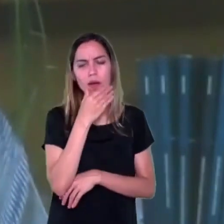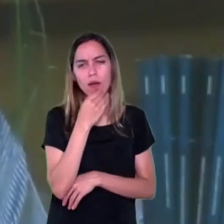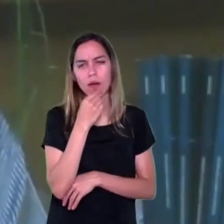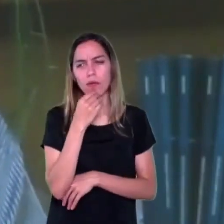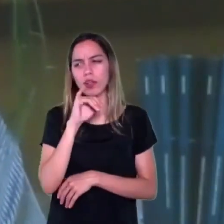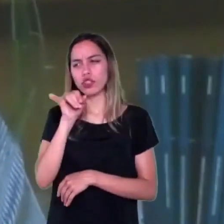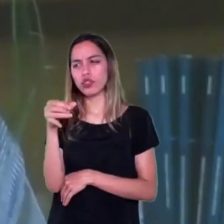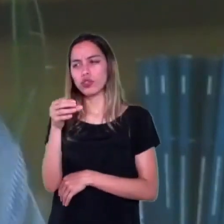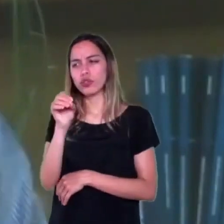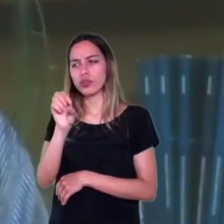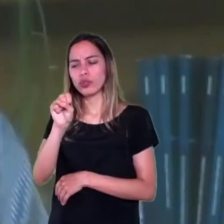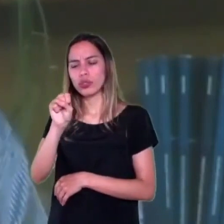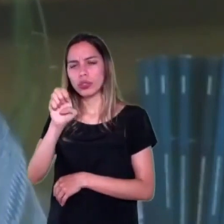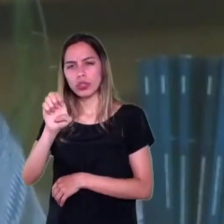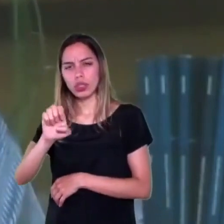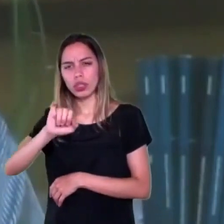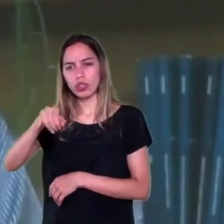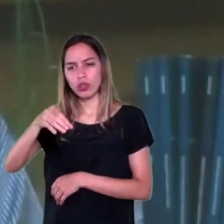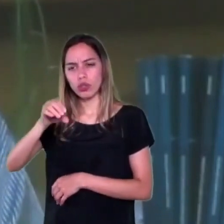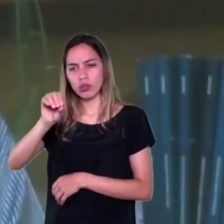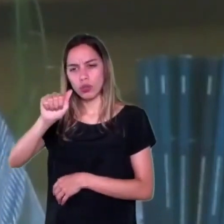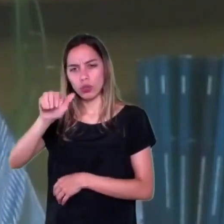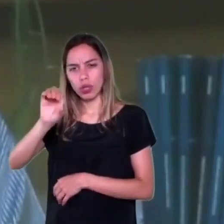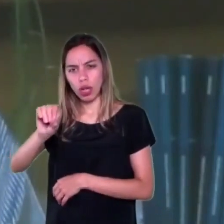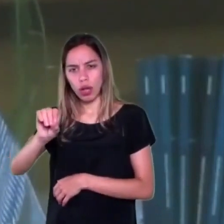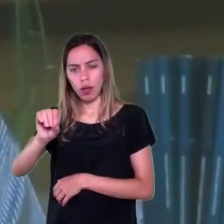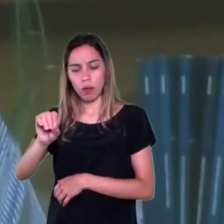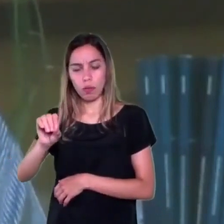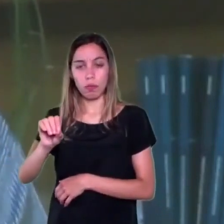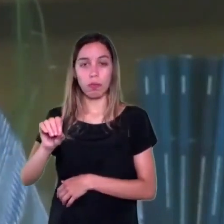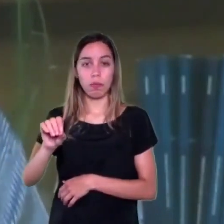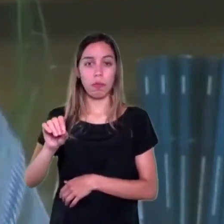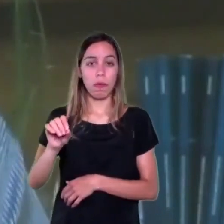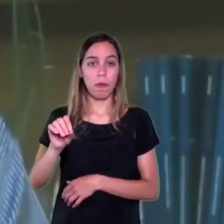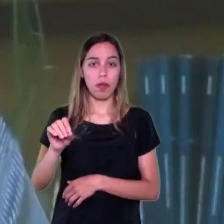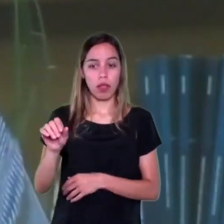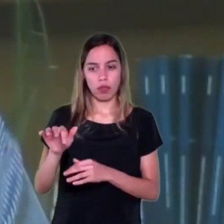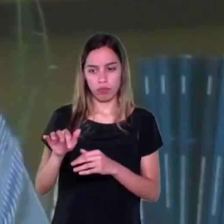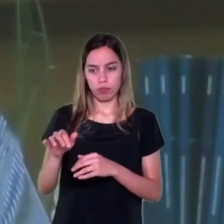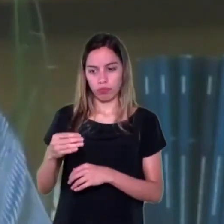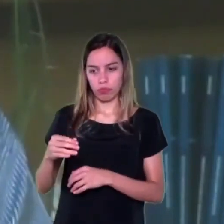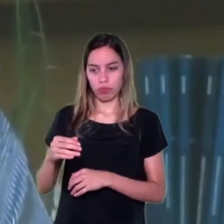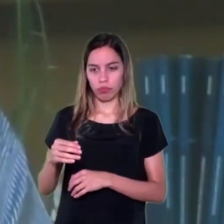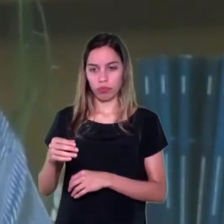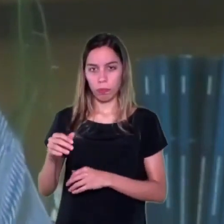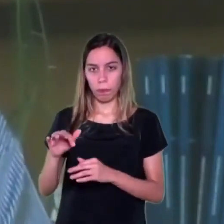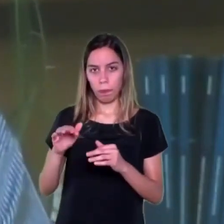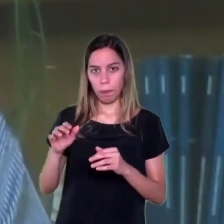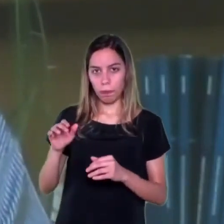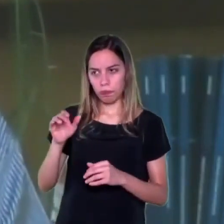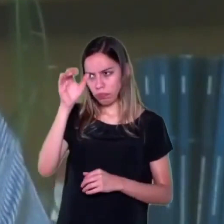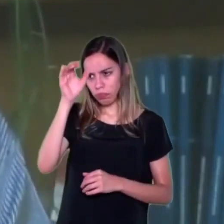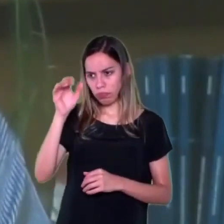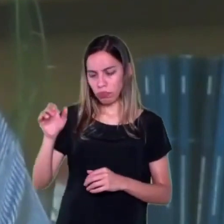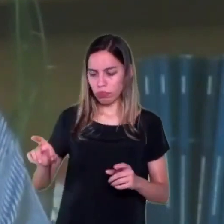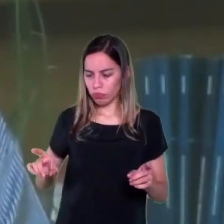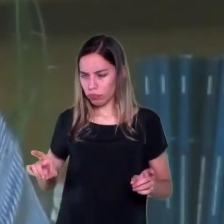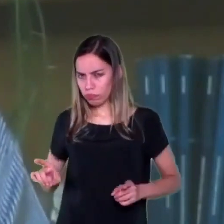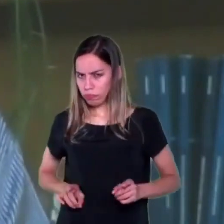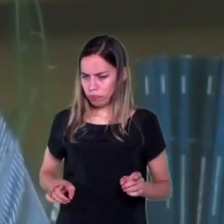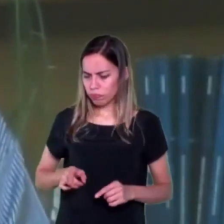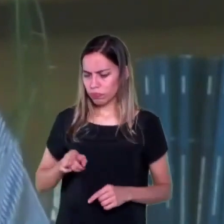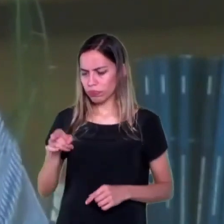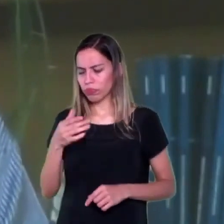João Rodrigues, que é parente deste Péricles Gomide também, que deu início a toda essa história que a